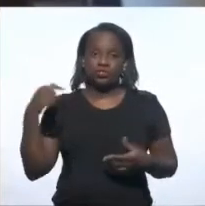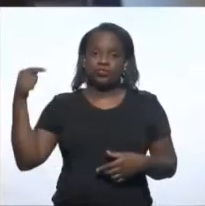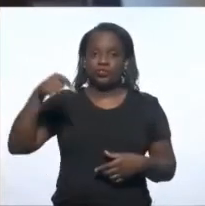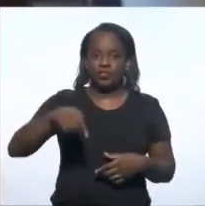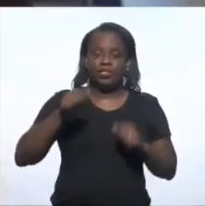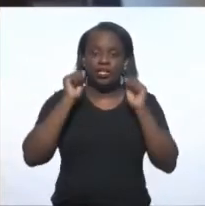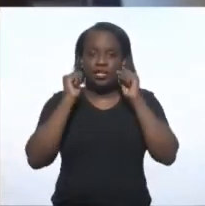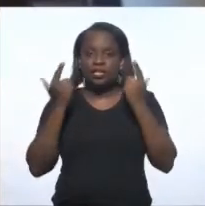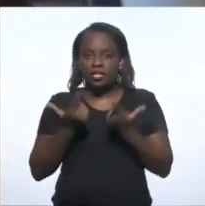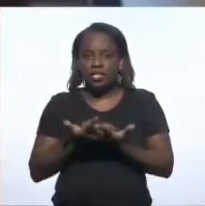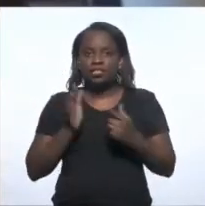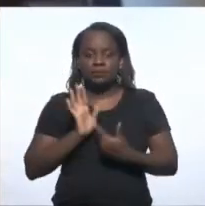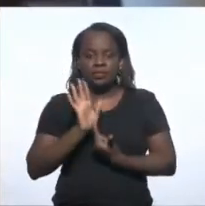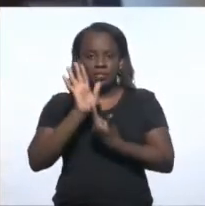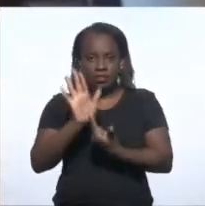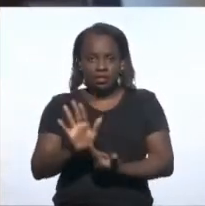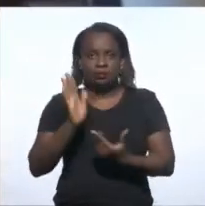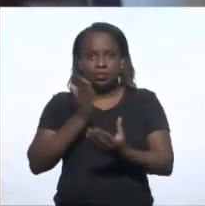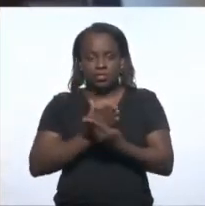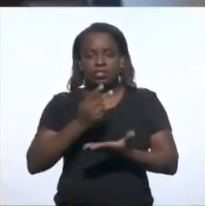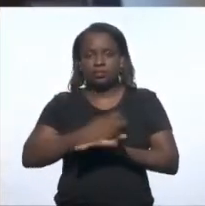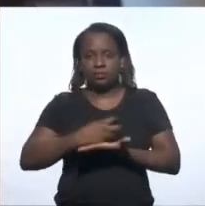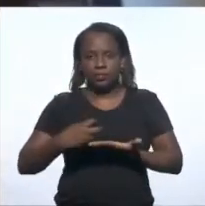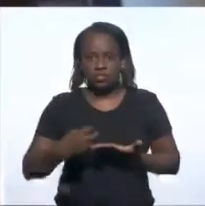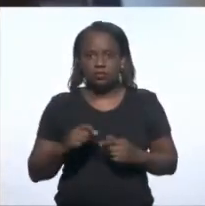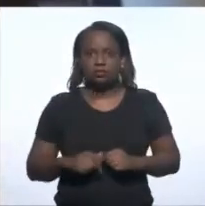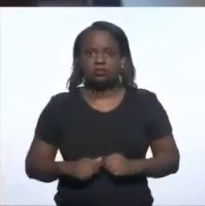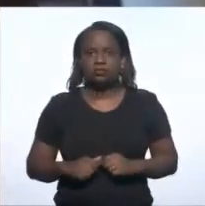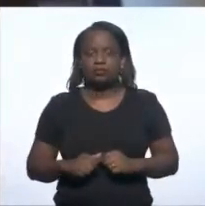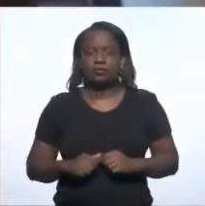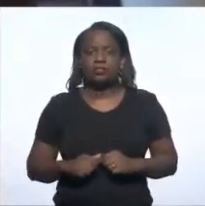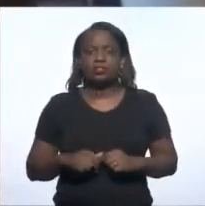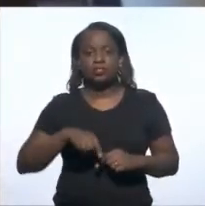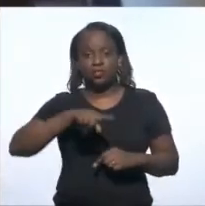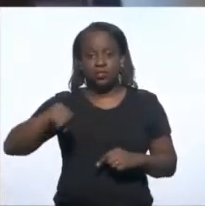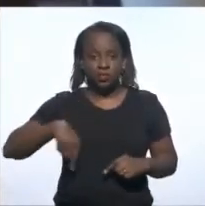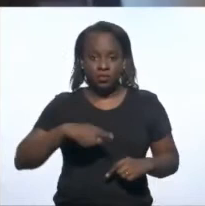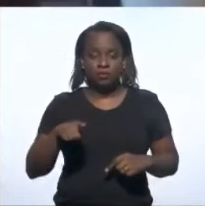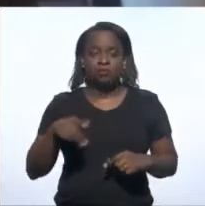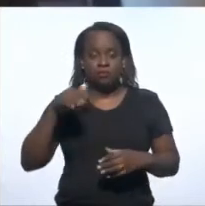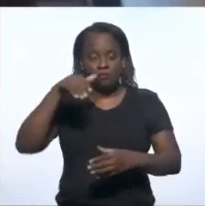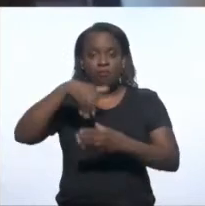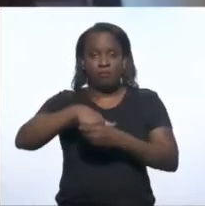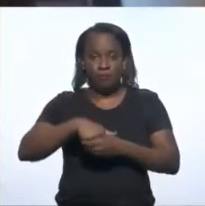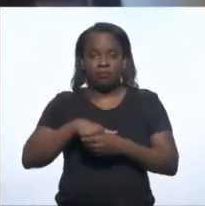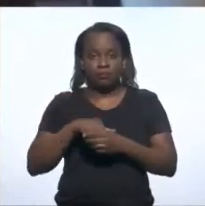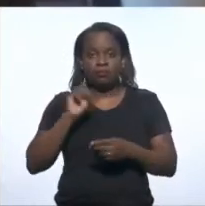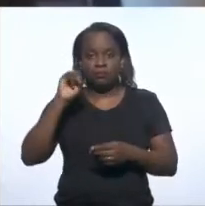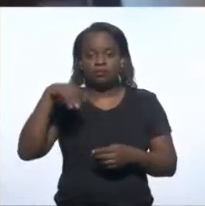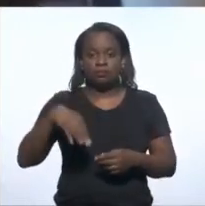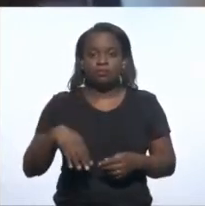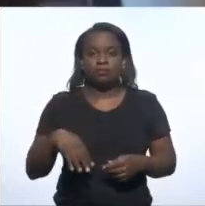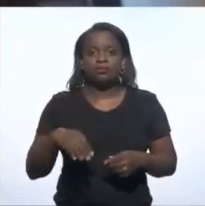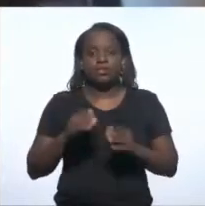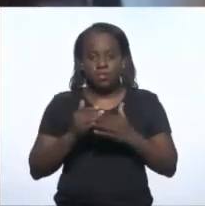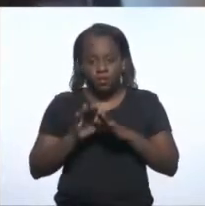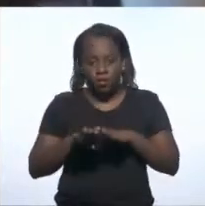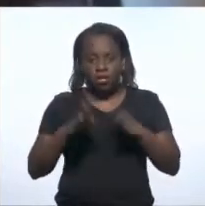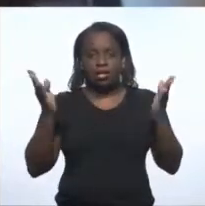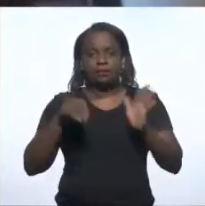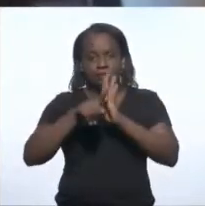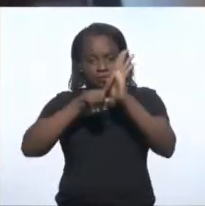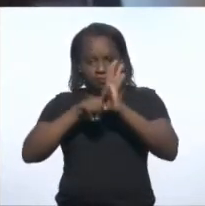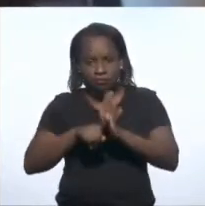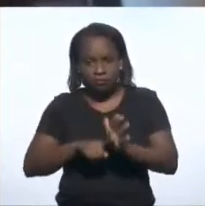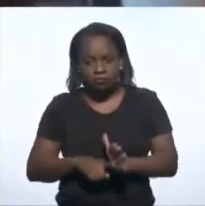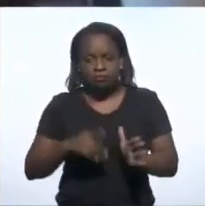Lerje apresentar esse processo de impeachment. E nós votamos favorável para que abra essa investigação, para